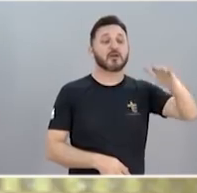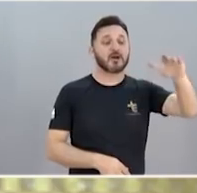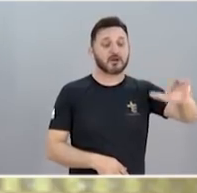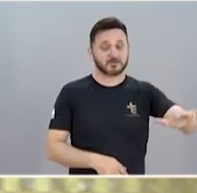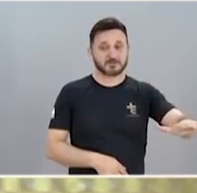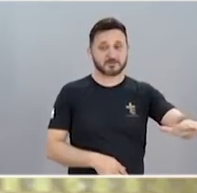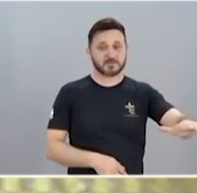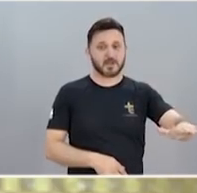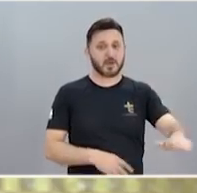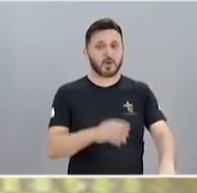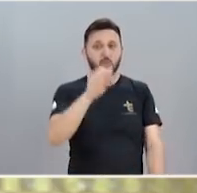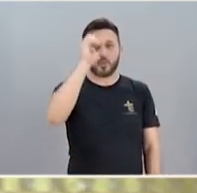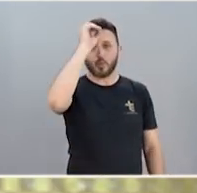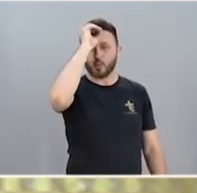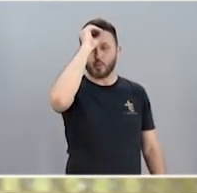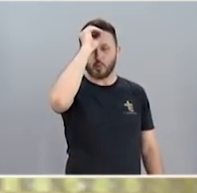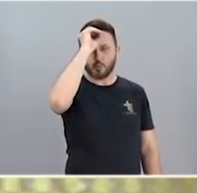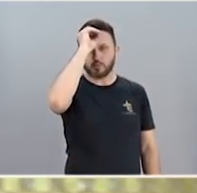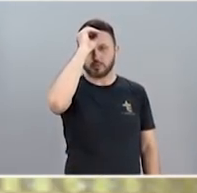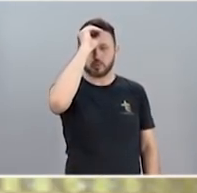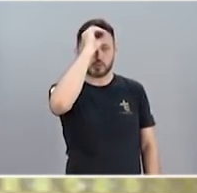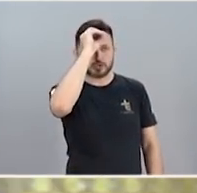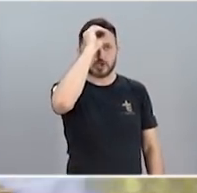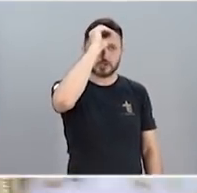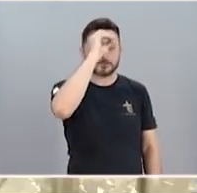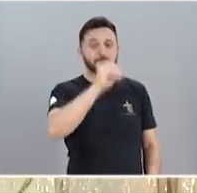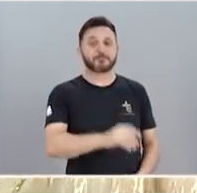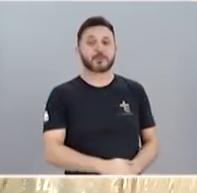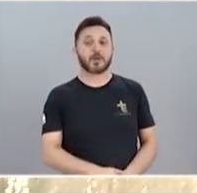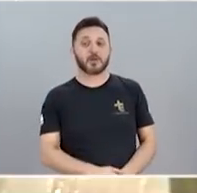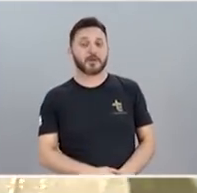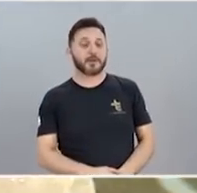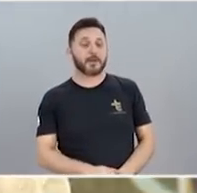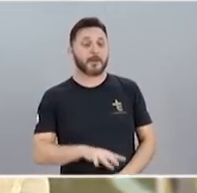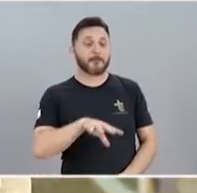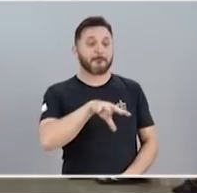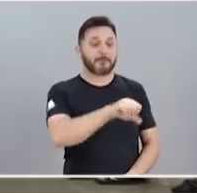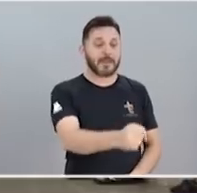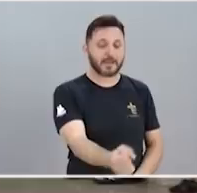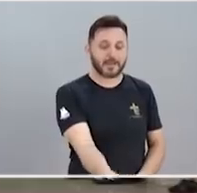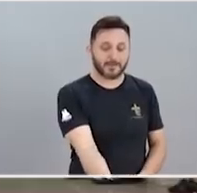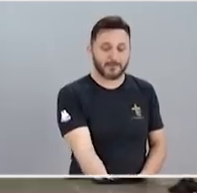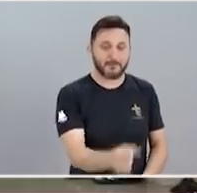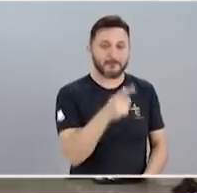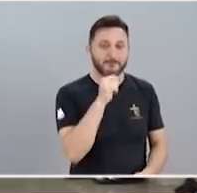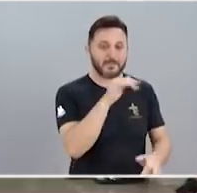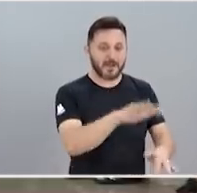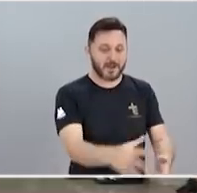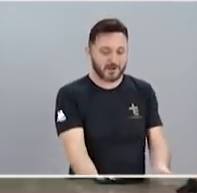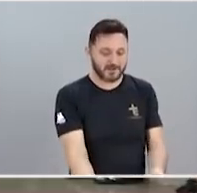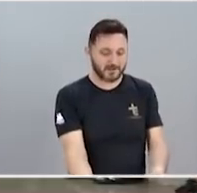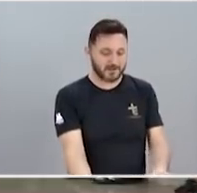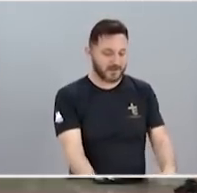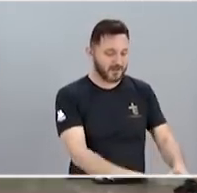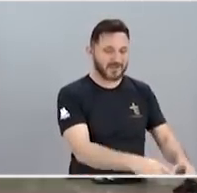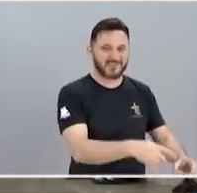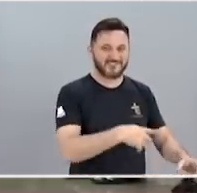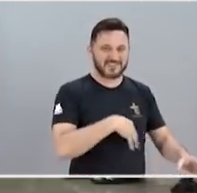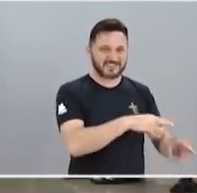ingenuidade não é virtude, pegando o mar na mão e colocando num